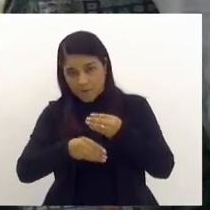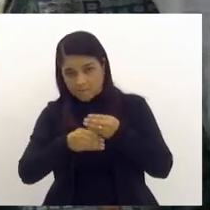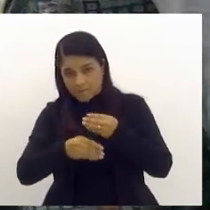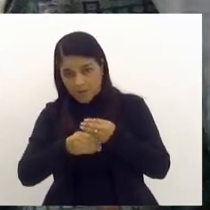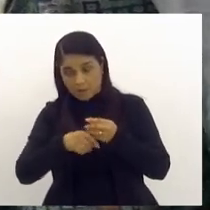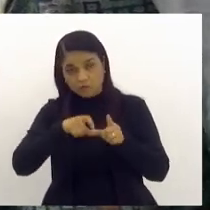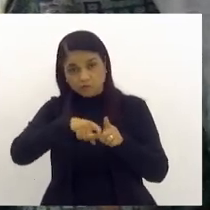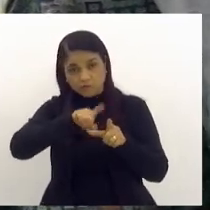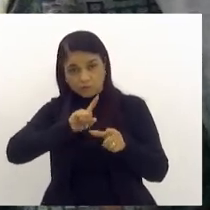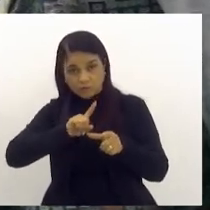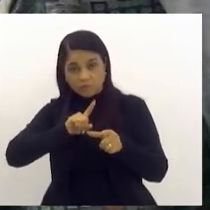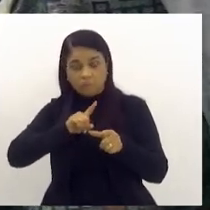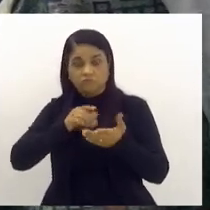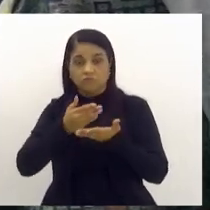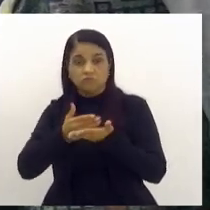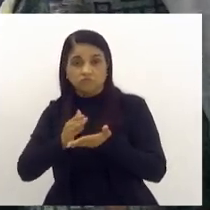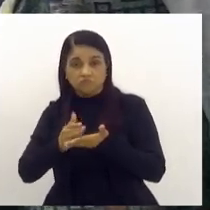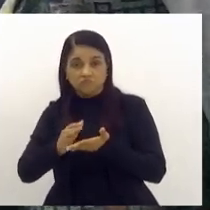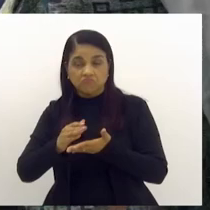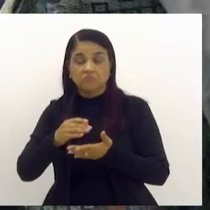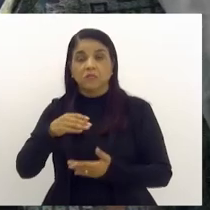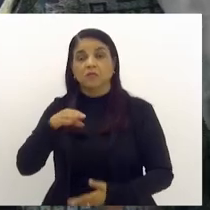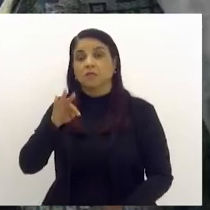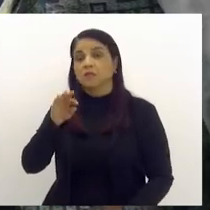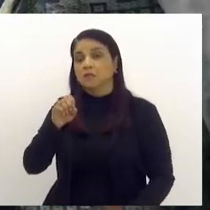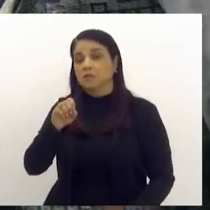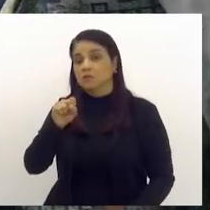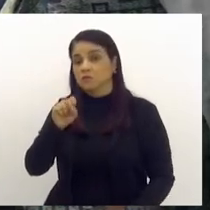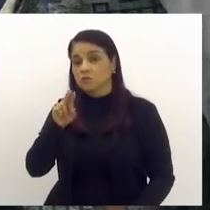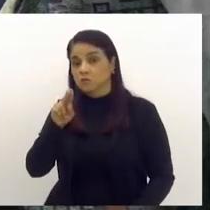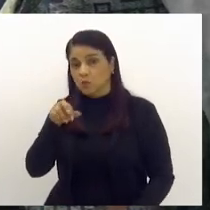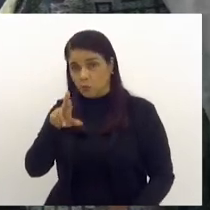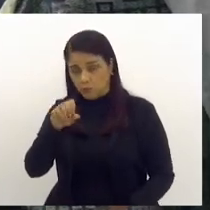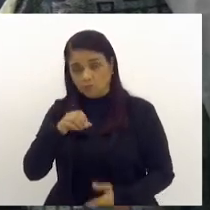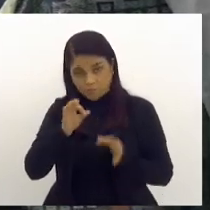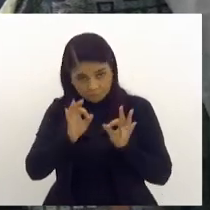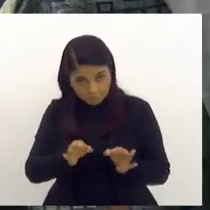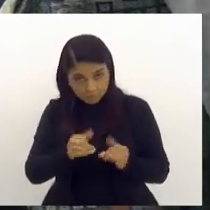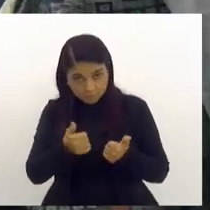desvinculada vai para o Tesouro Estadual. Perfeito? Então, continuo.